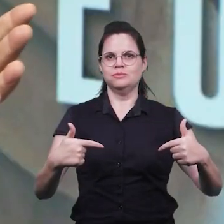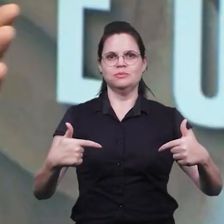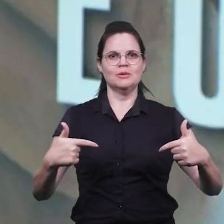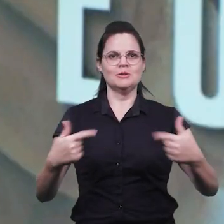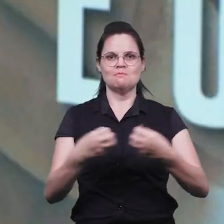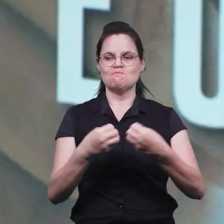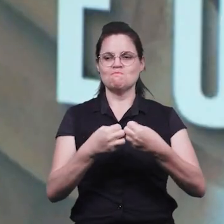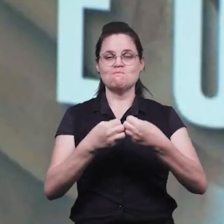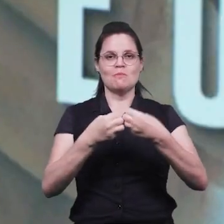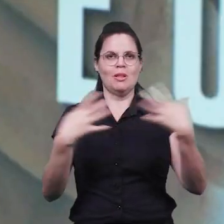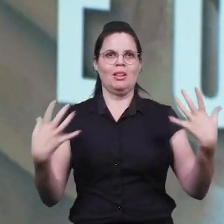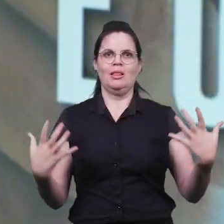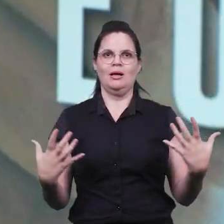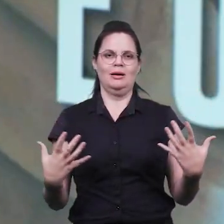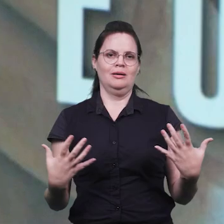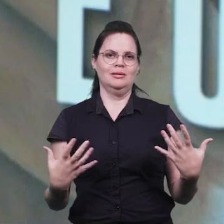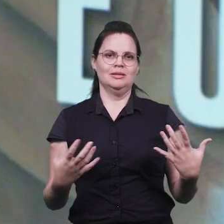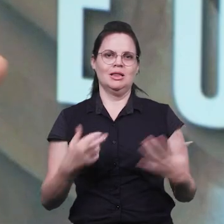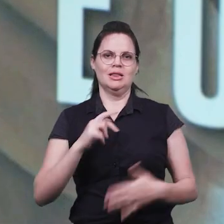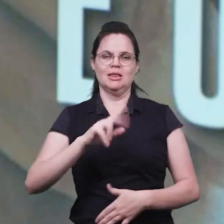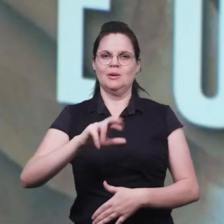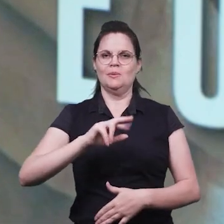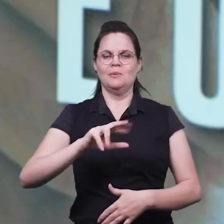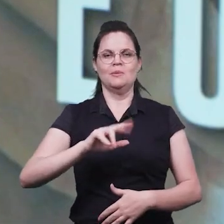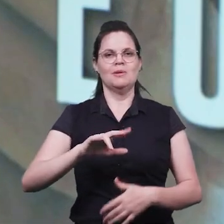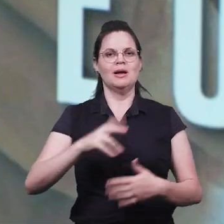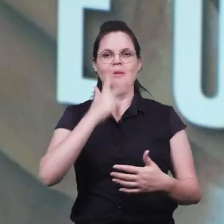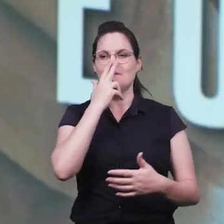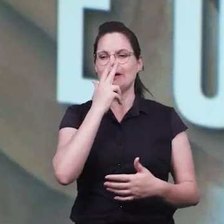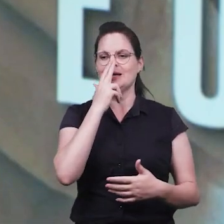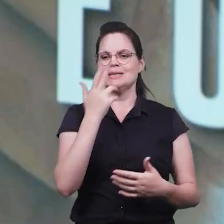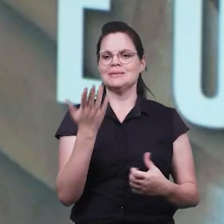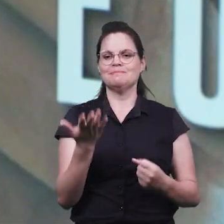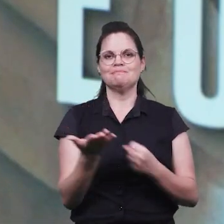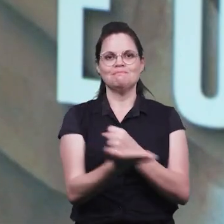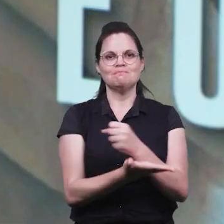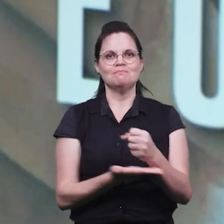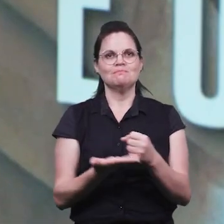sobrenatural, não é? Não é baseada em